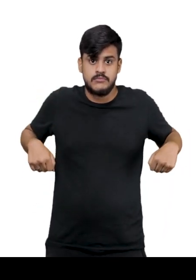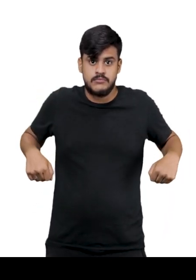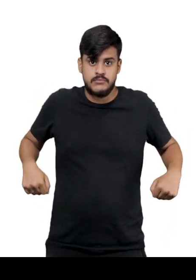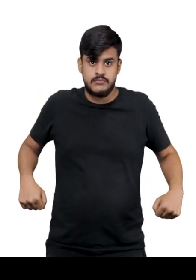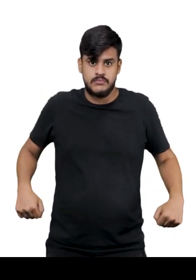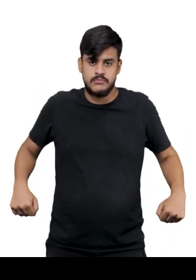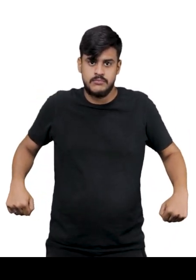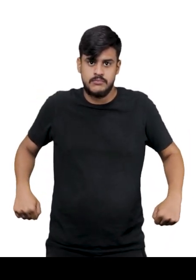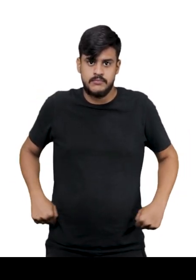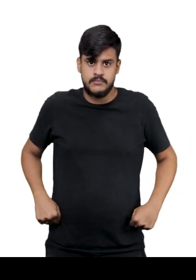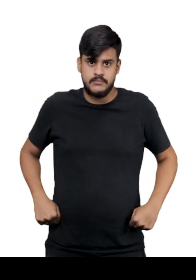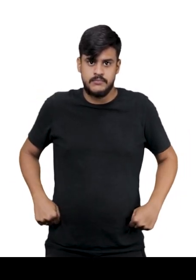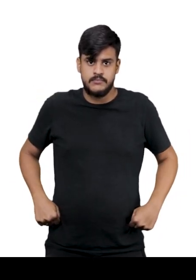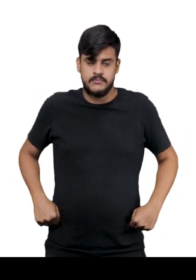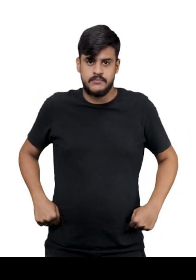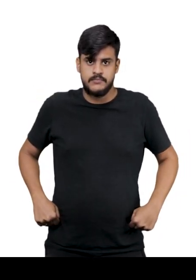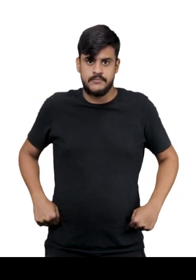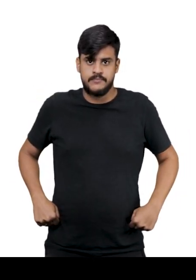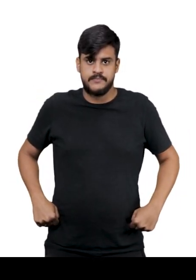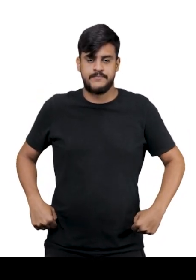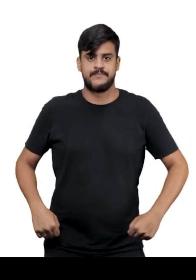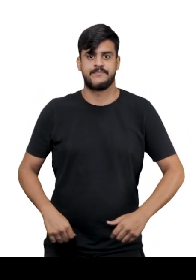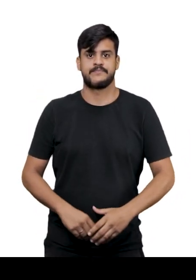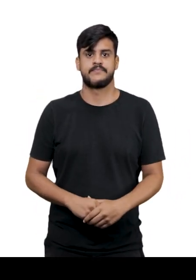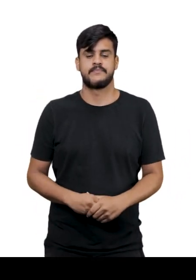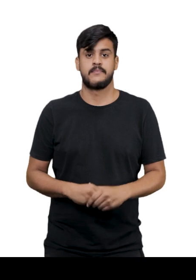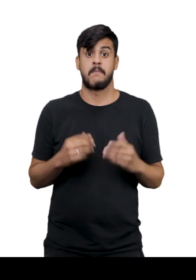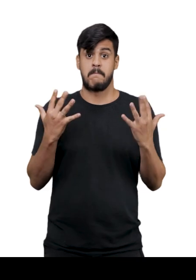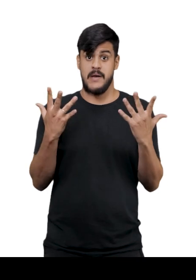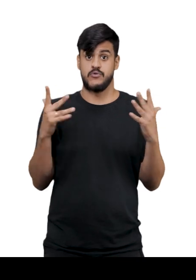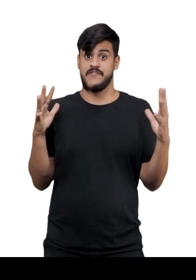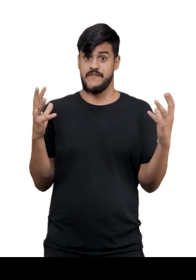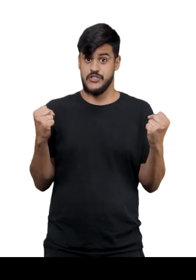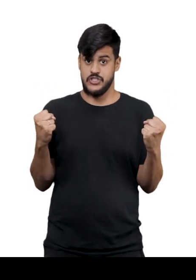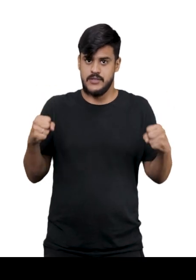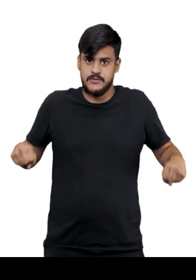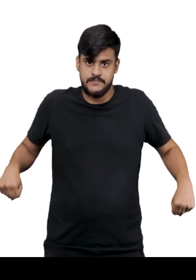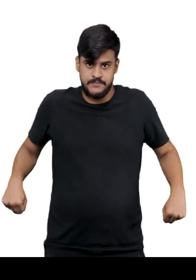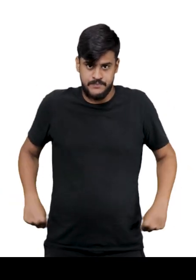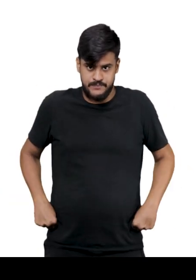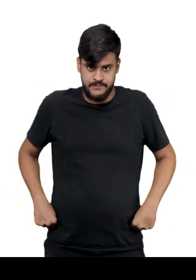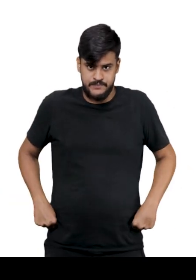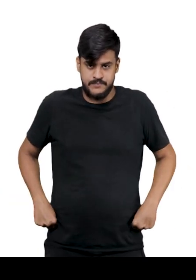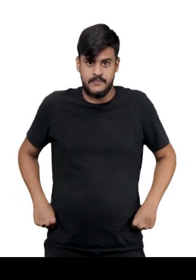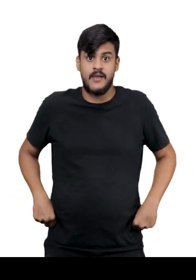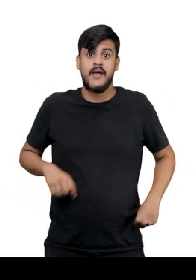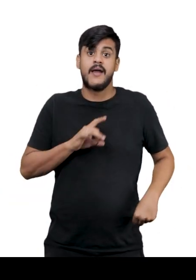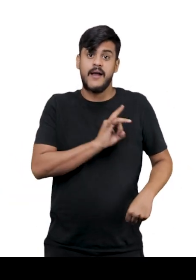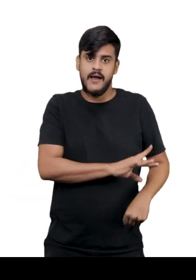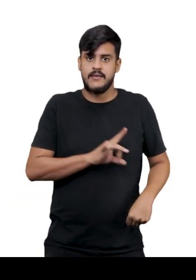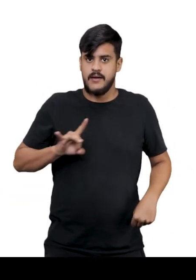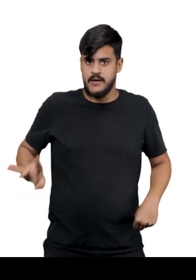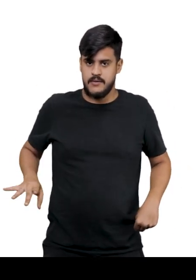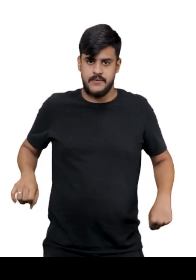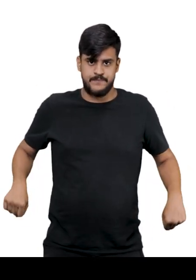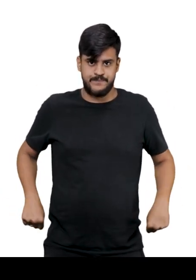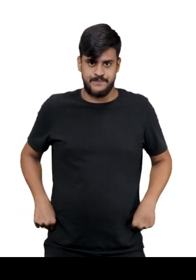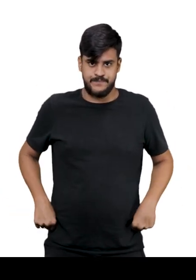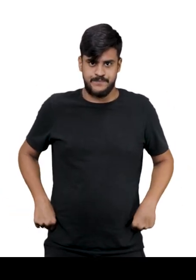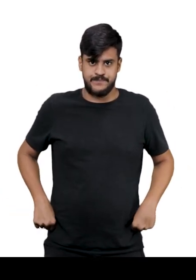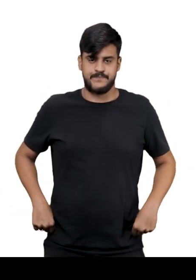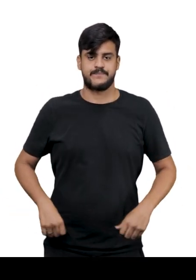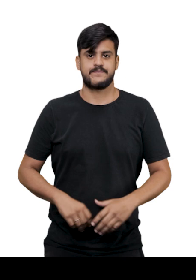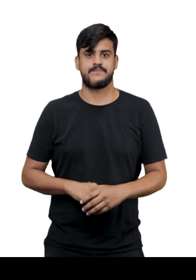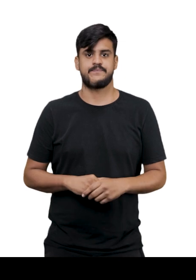sua vez, descem rigidamente ao lado do corpo. As mãos estão fechadas e unidas ao quadril, cada uma